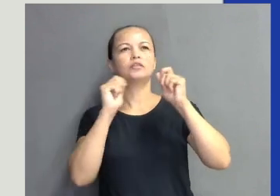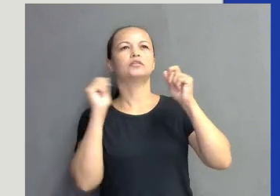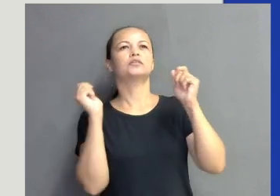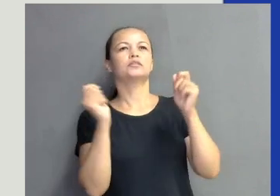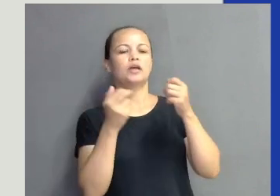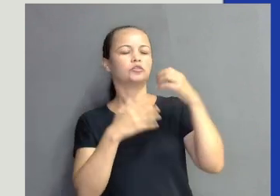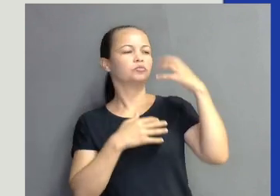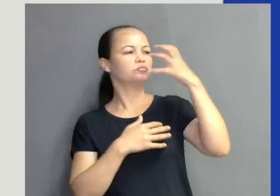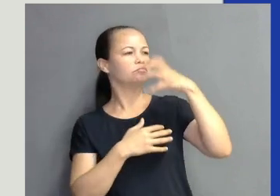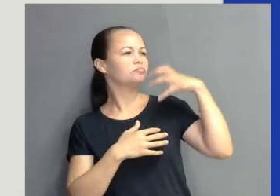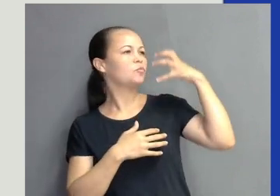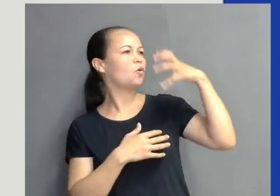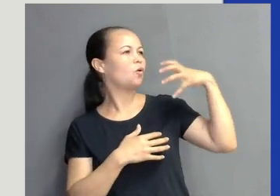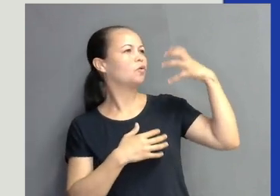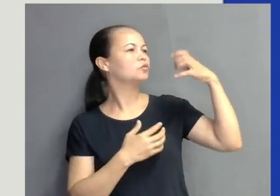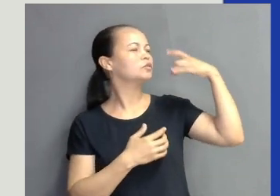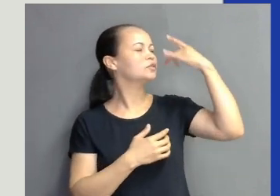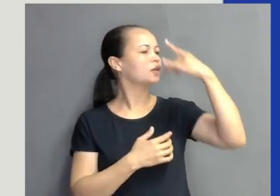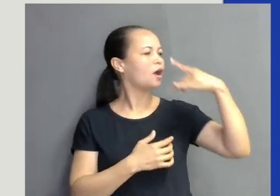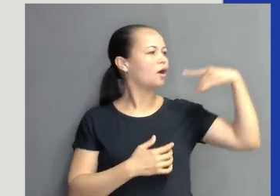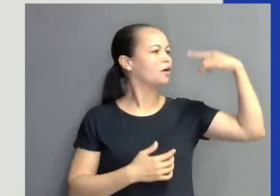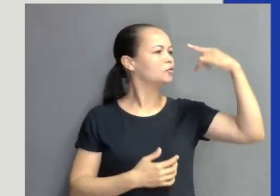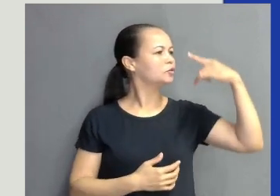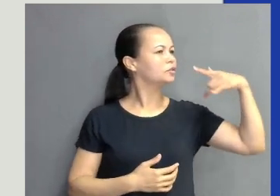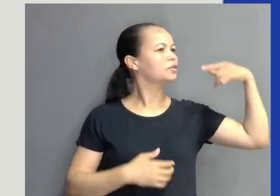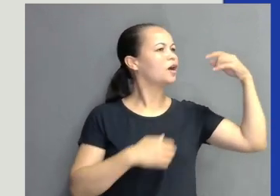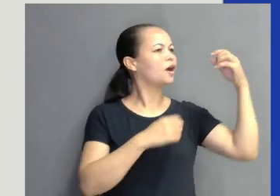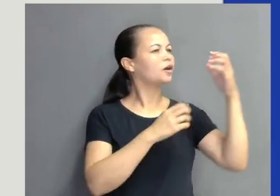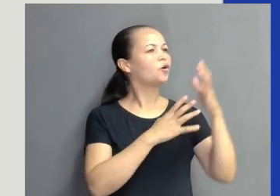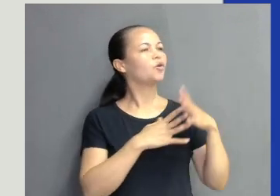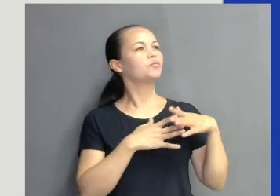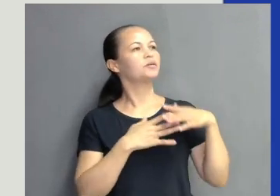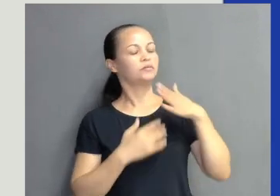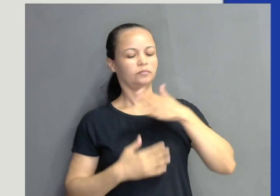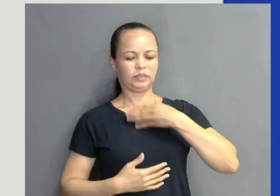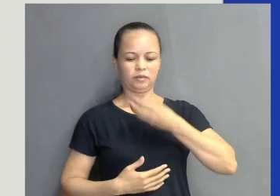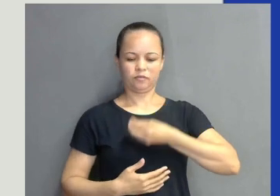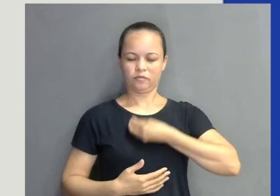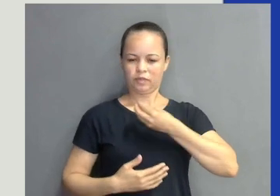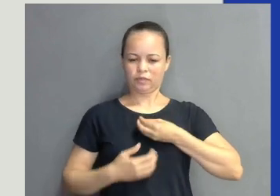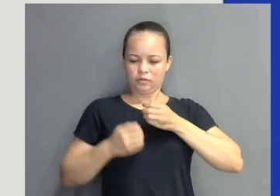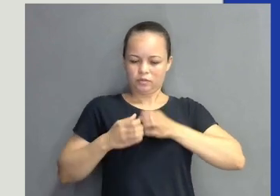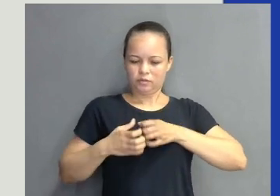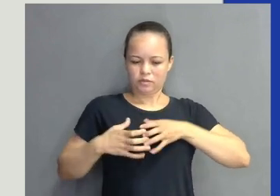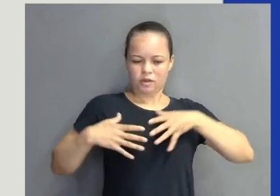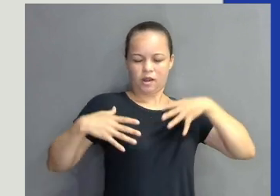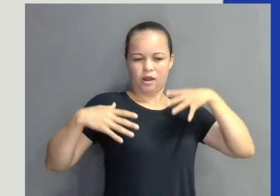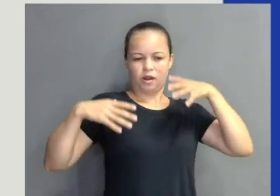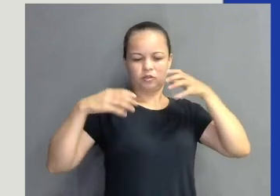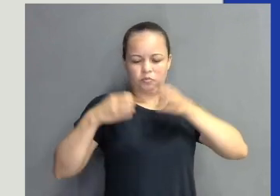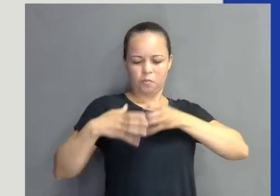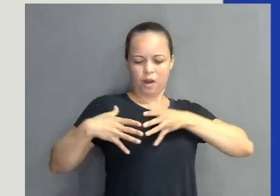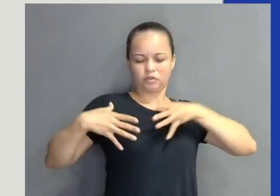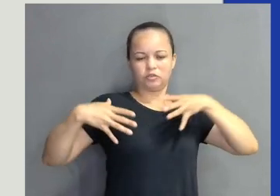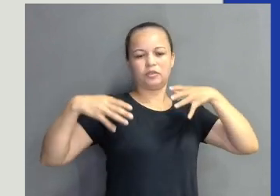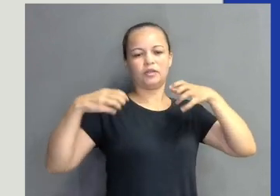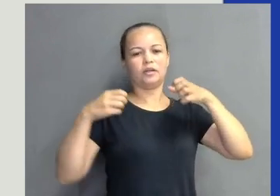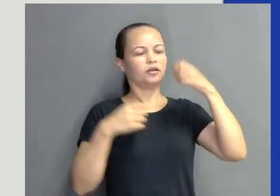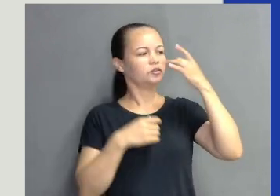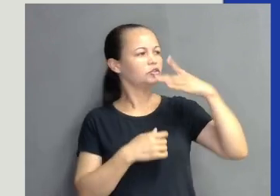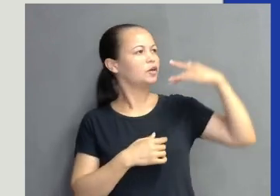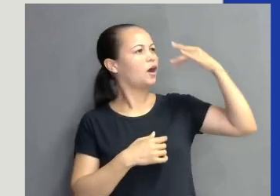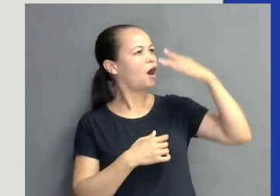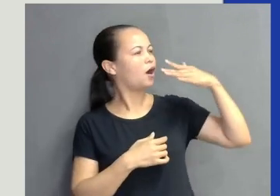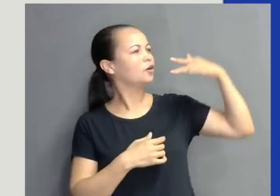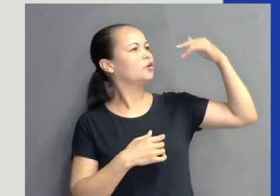cânticos. Um poema belíssimo aí de Manuel Bandeira. Então, acredito que você já identificou alguns